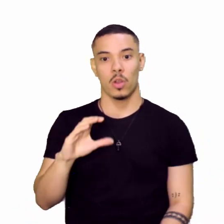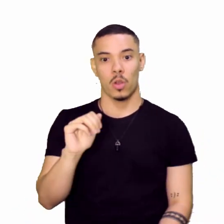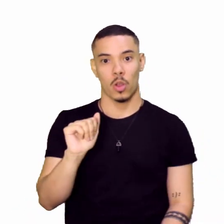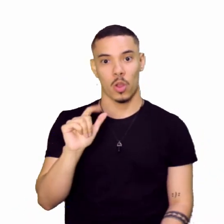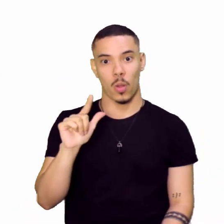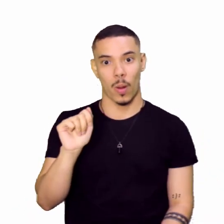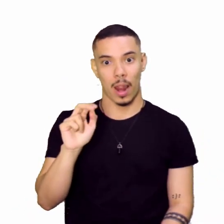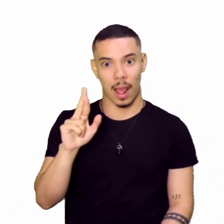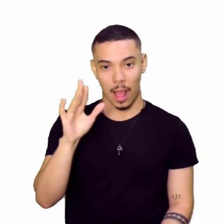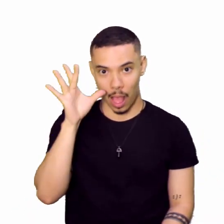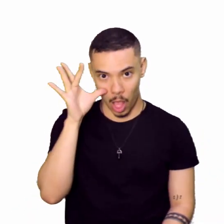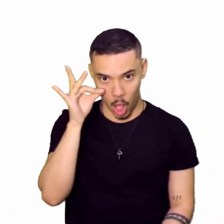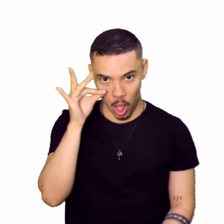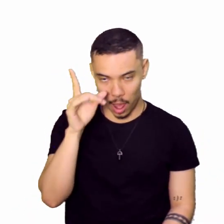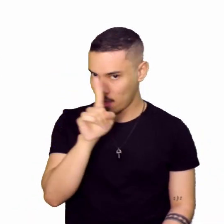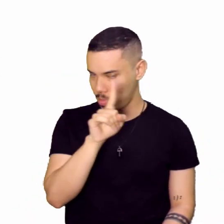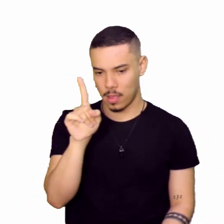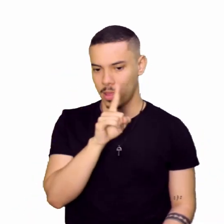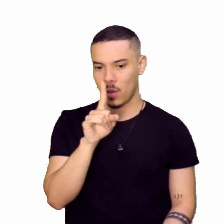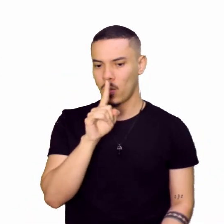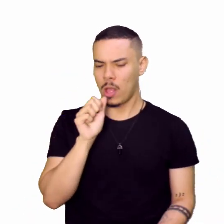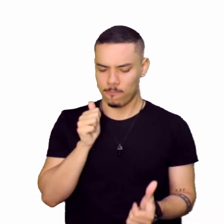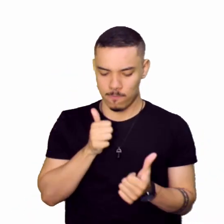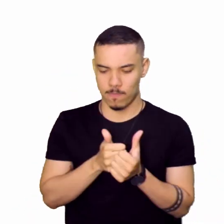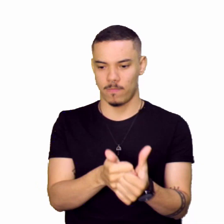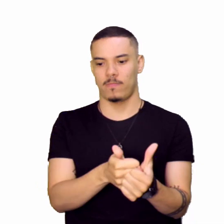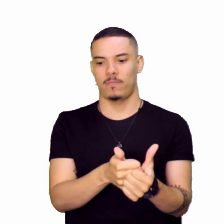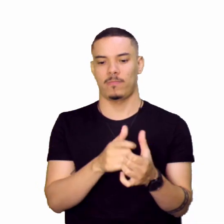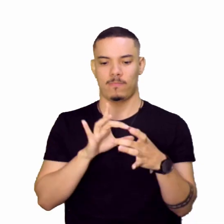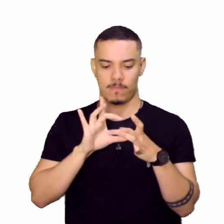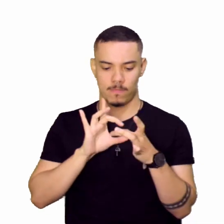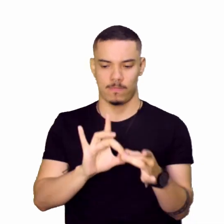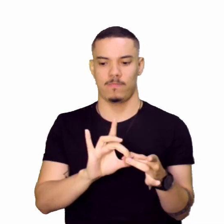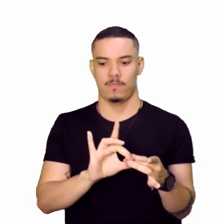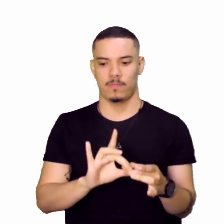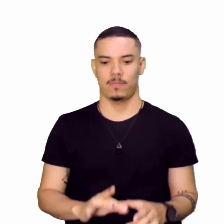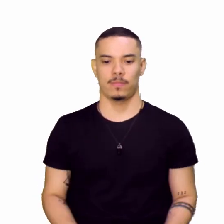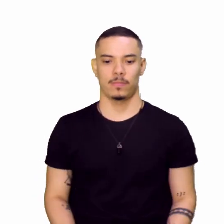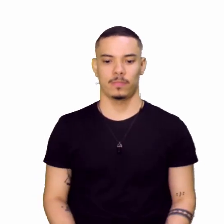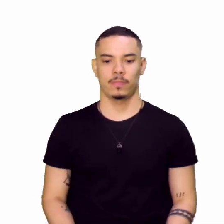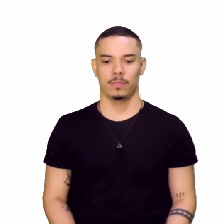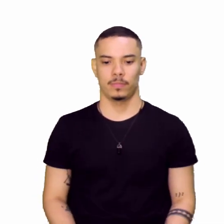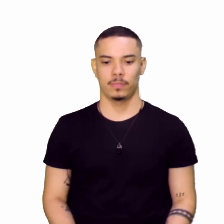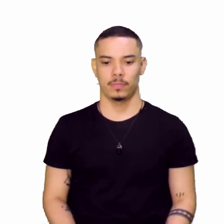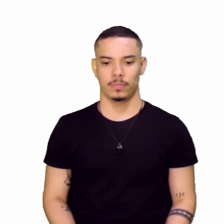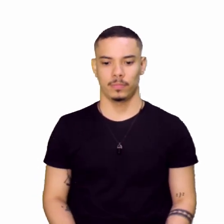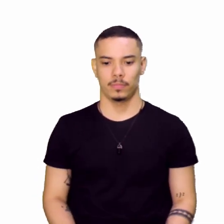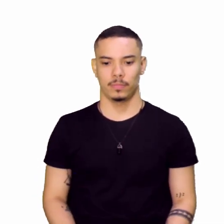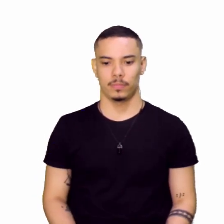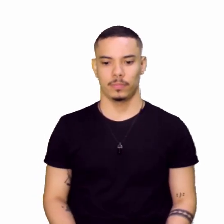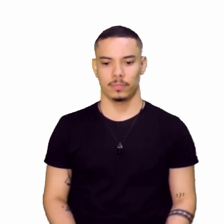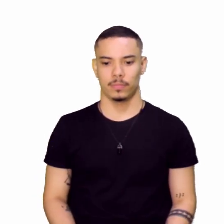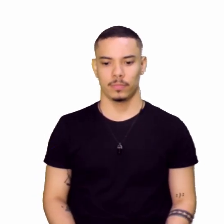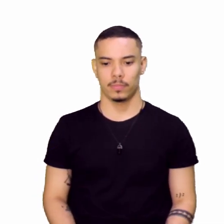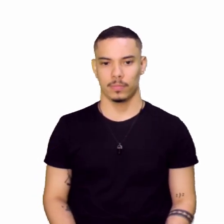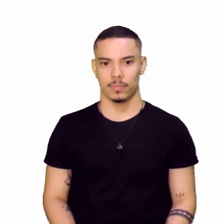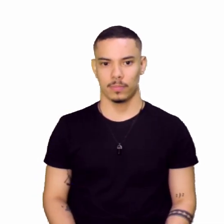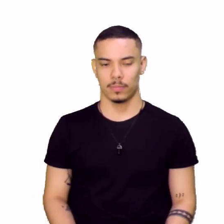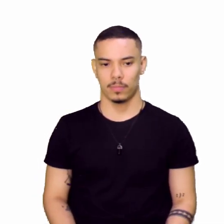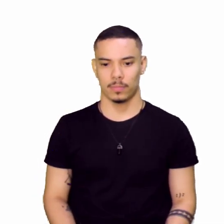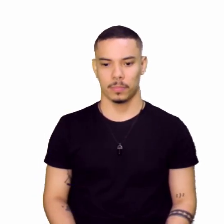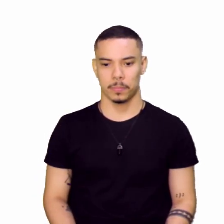colar não é pegar Cola não tá é grudar esse colar aqui é brutal